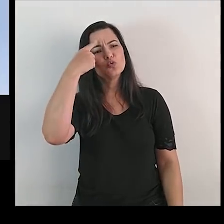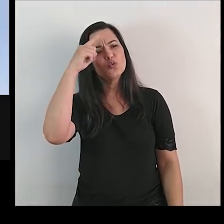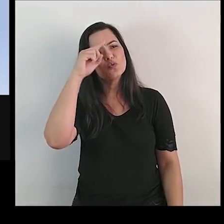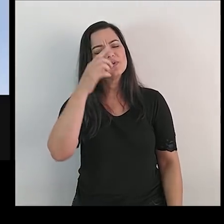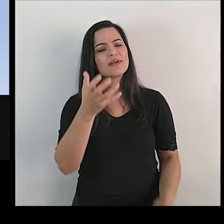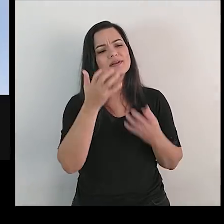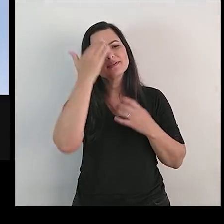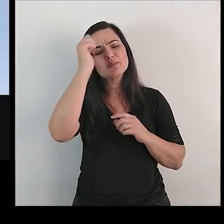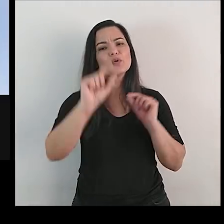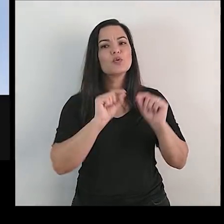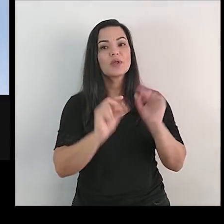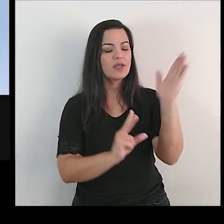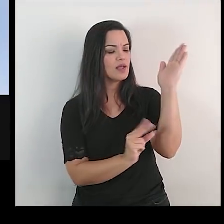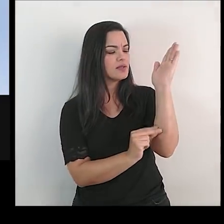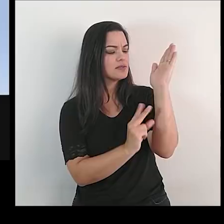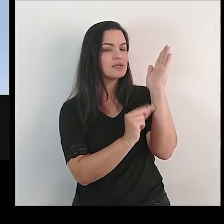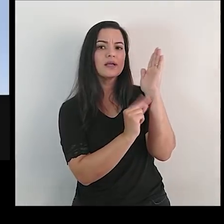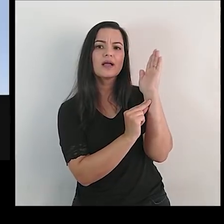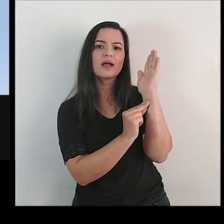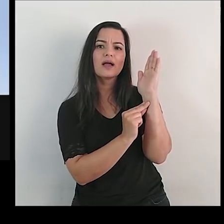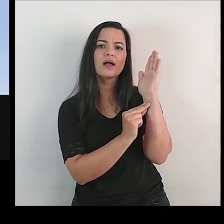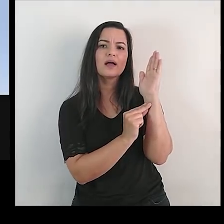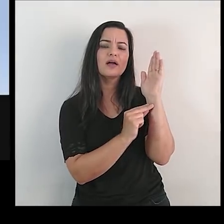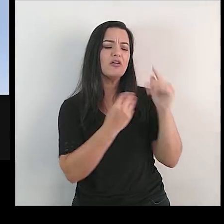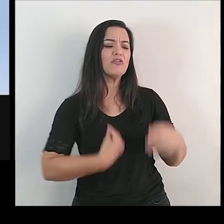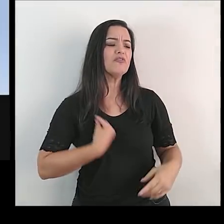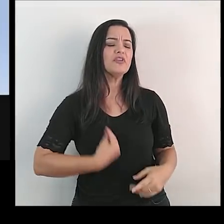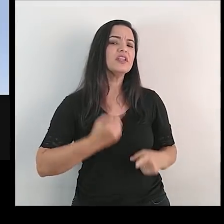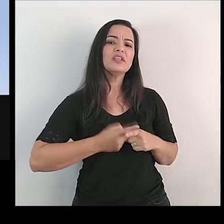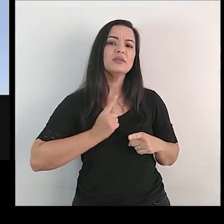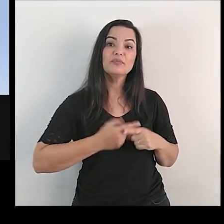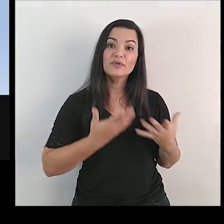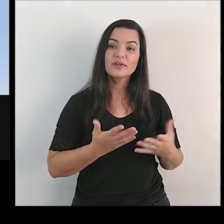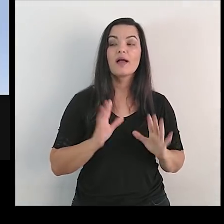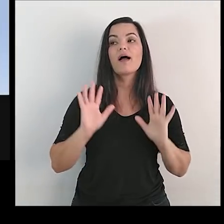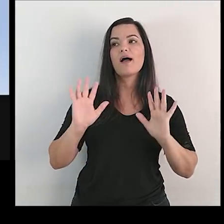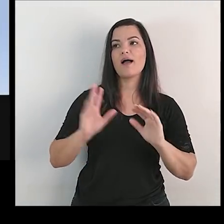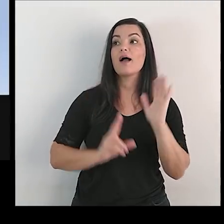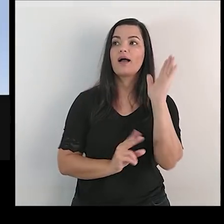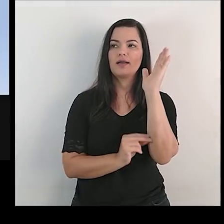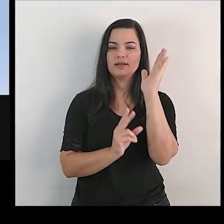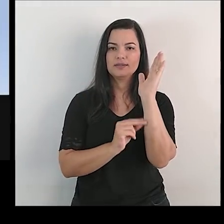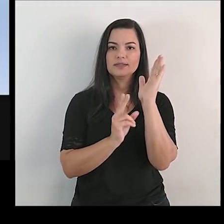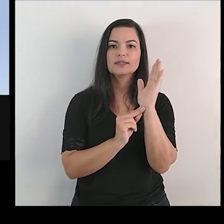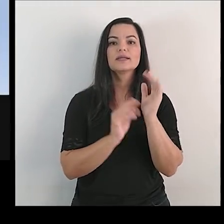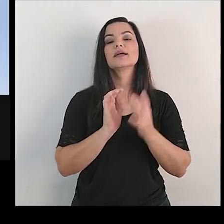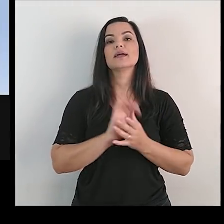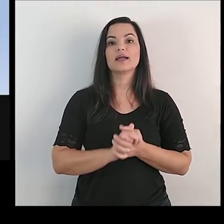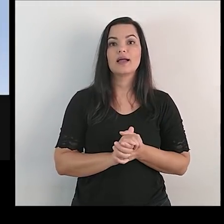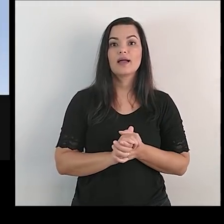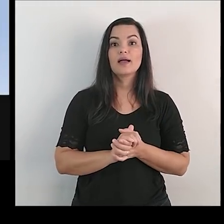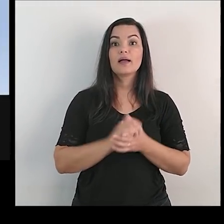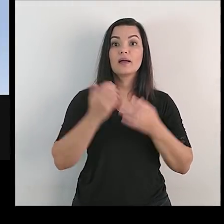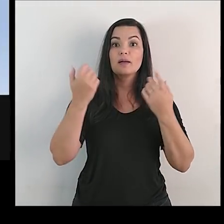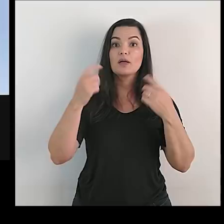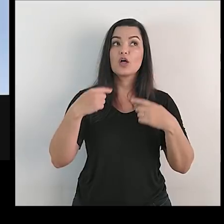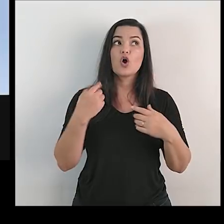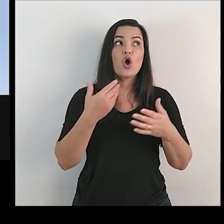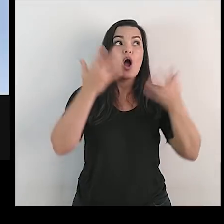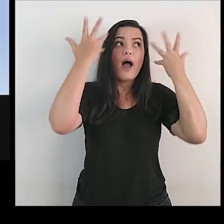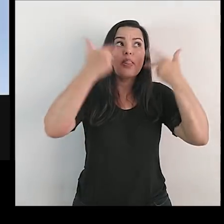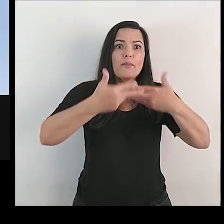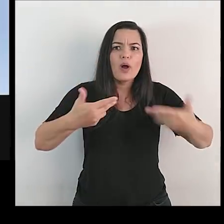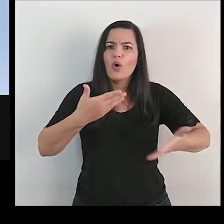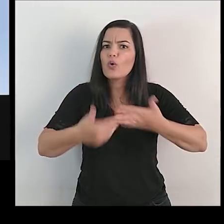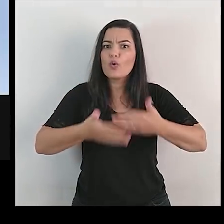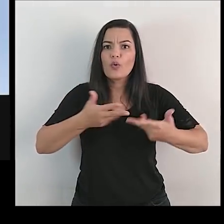só, muito legal, Leonardo. As cigarras, né? Toda vez que a gente pensa em qualquer ser vivo, em qualquer animal, a gente